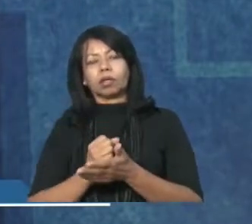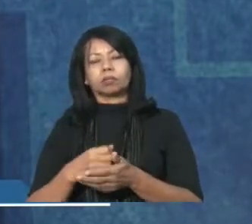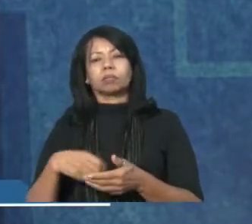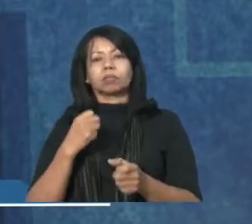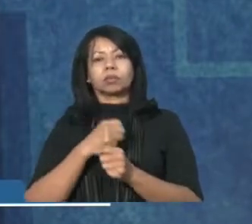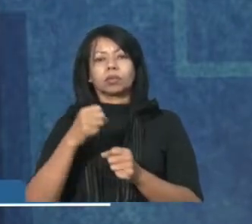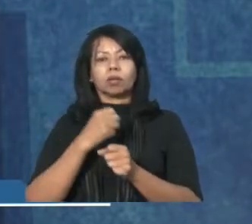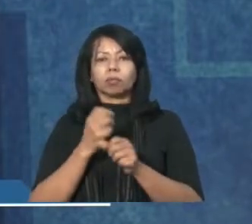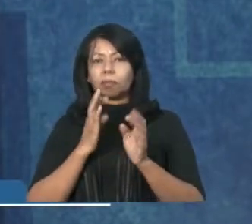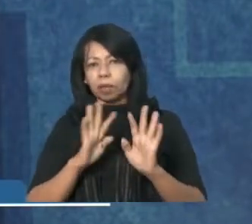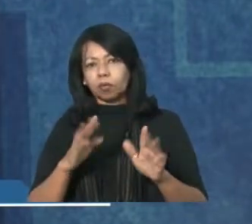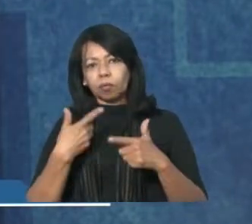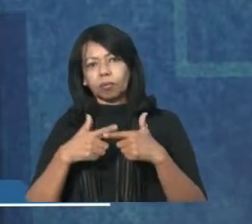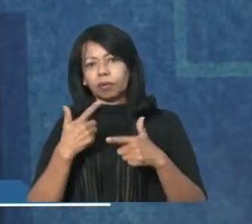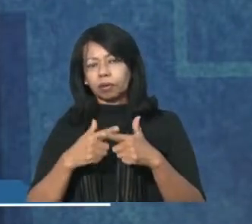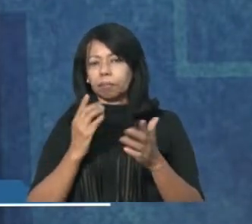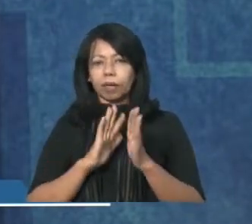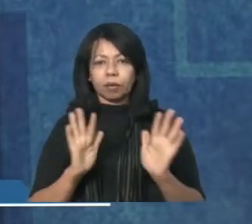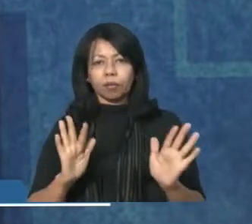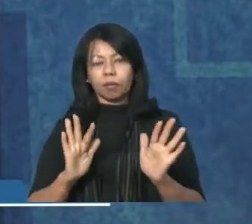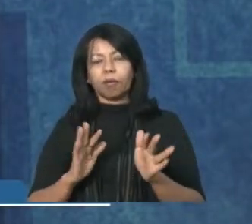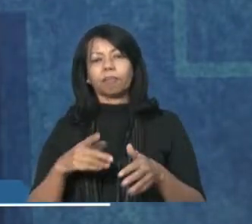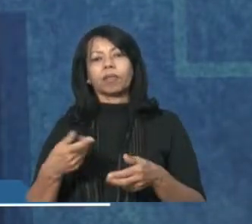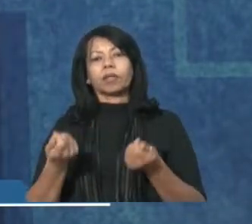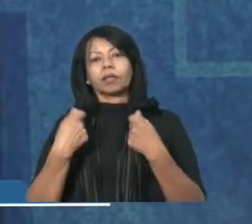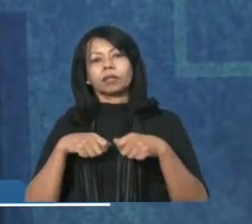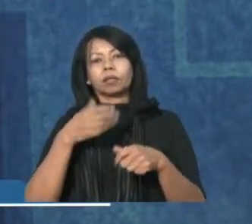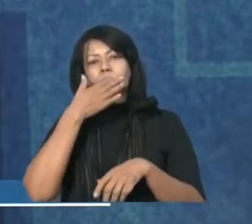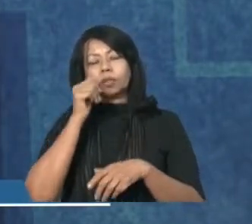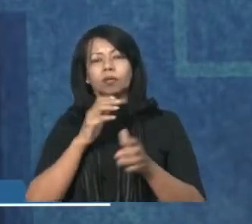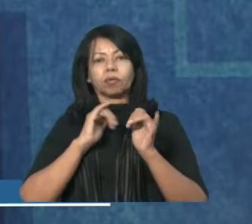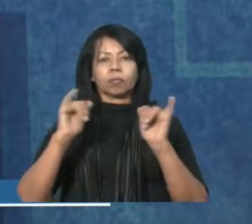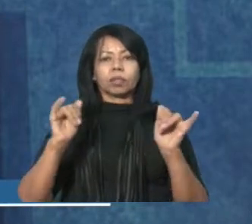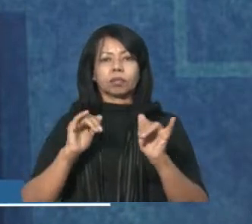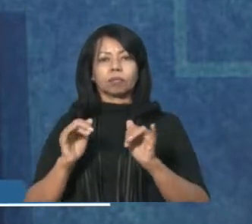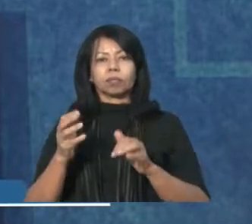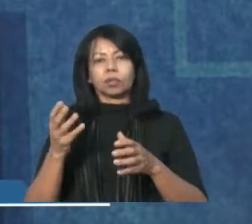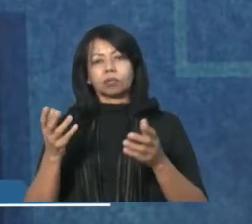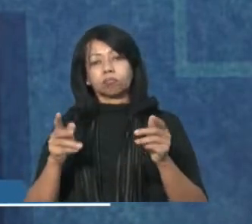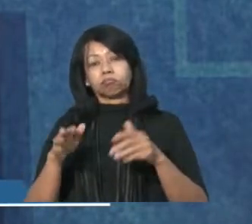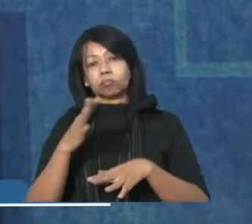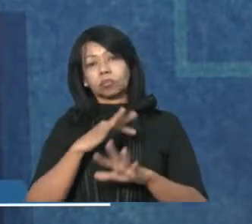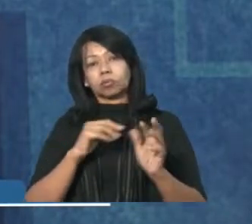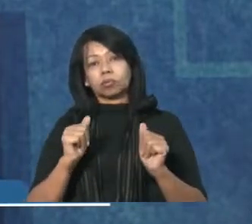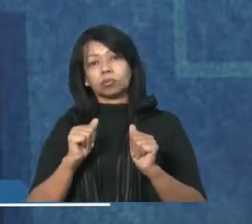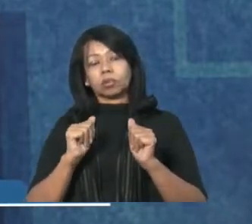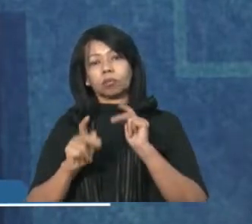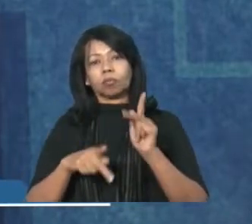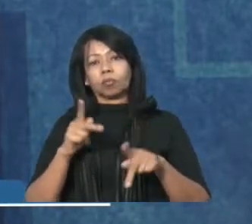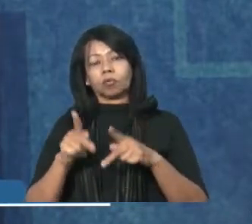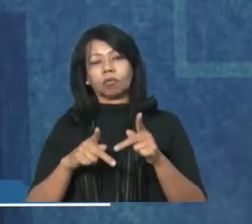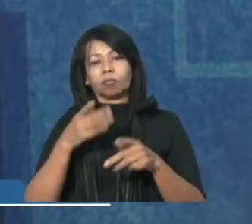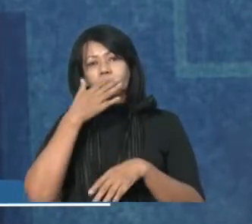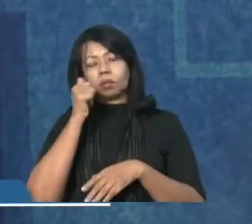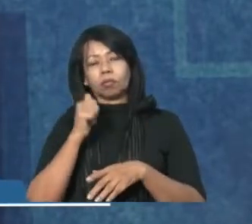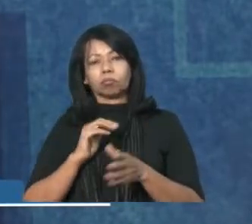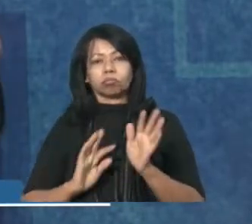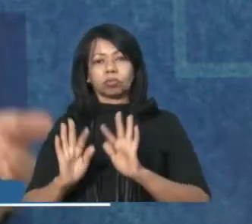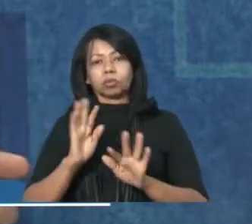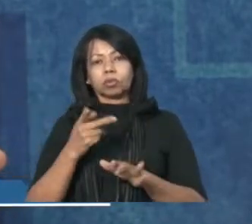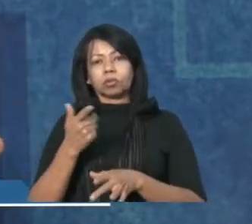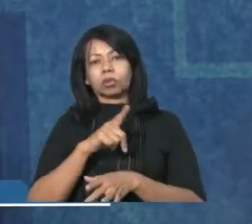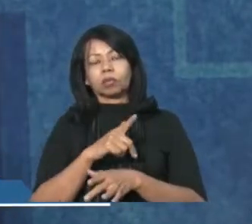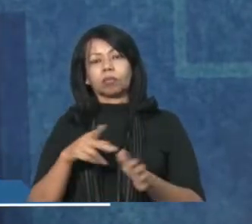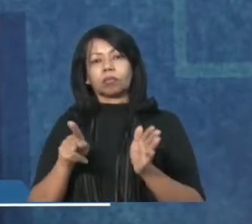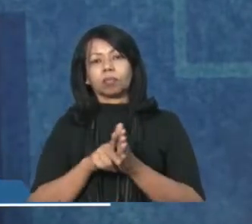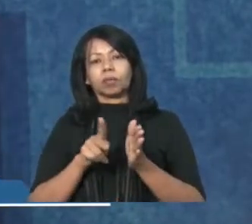paralisou o motivo de ter e assim trazer o melhor informação para toda a população e também melhor controle pelos órgãos responsáveis que como